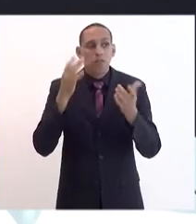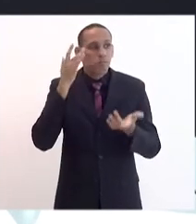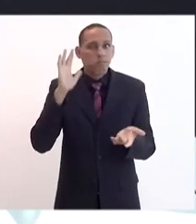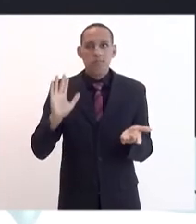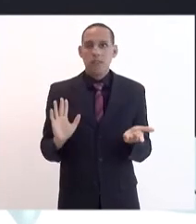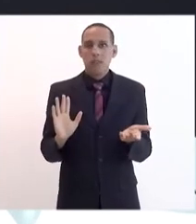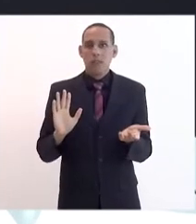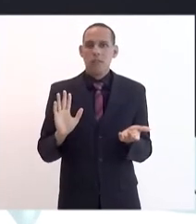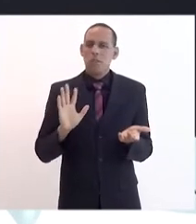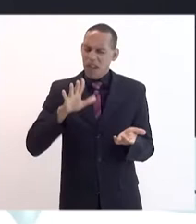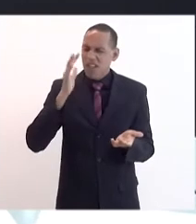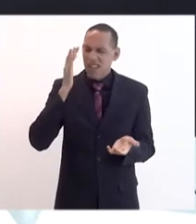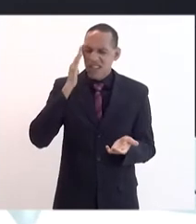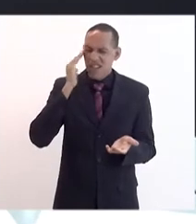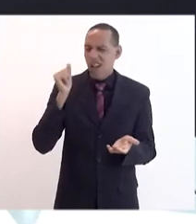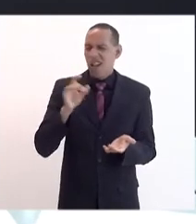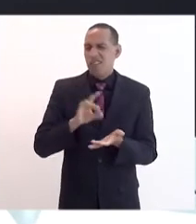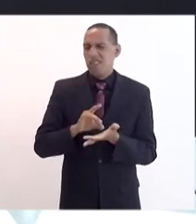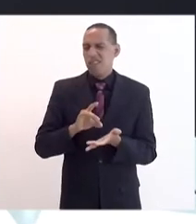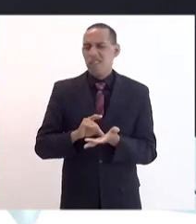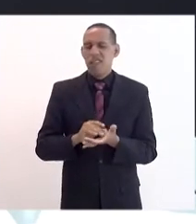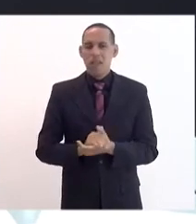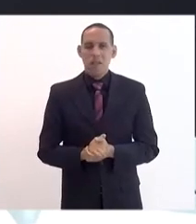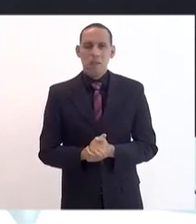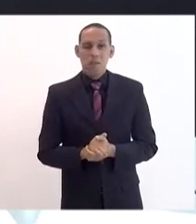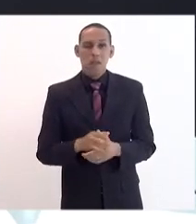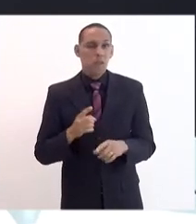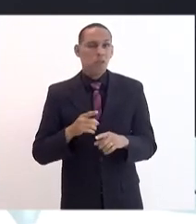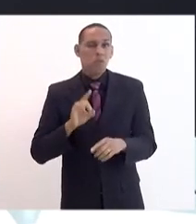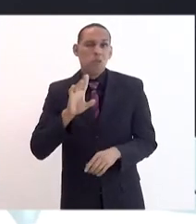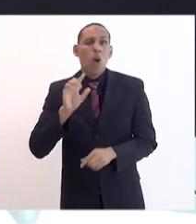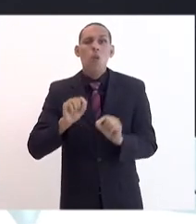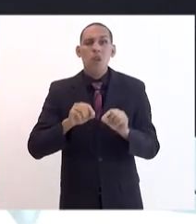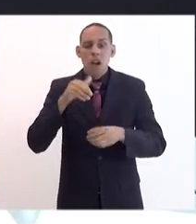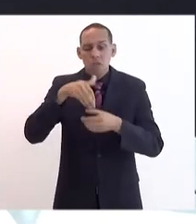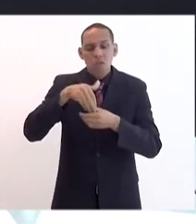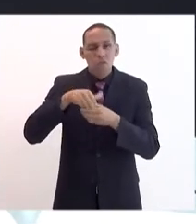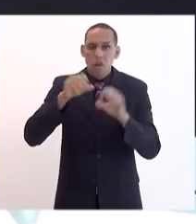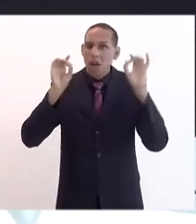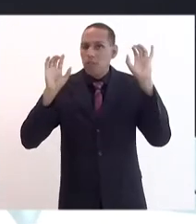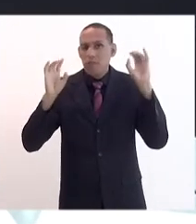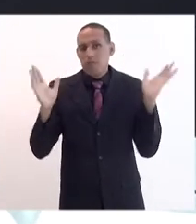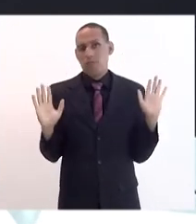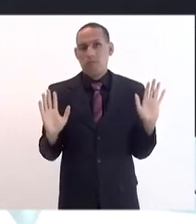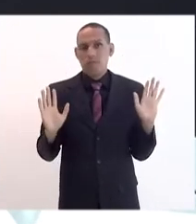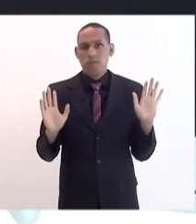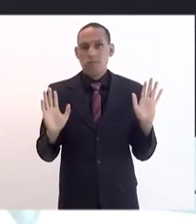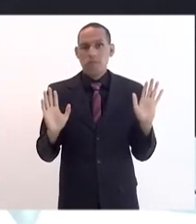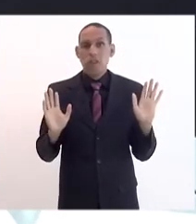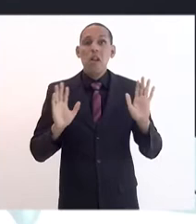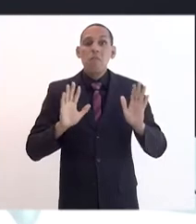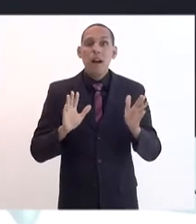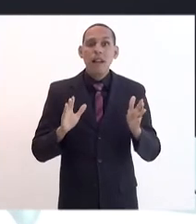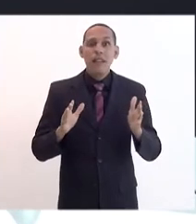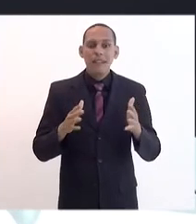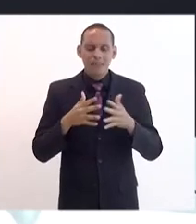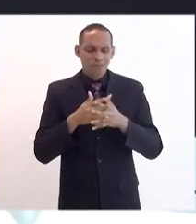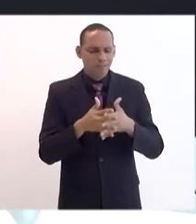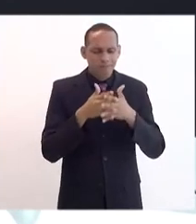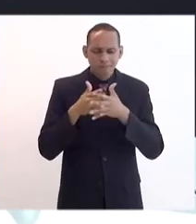Apesar que sabia, sim. Era só botar para votar os destaques. Mas ficou esse